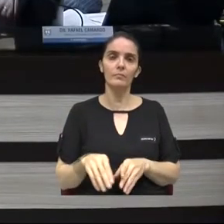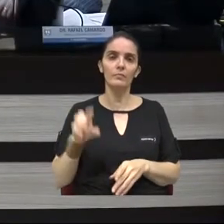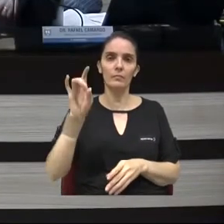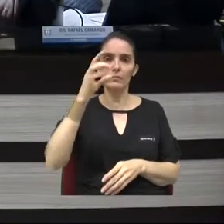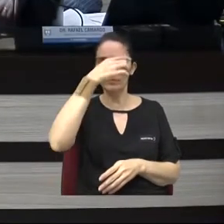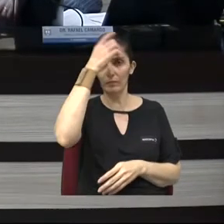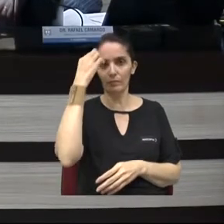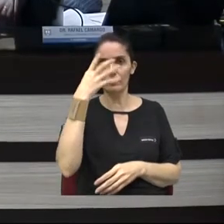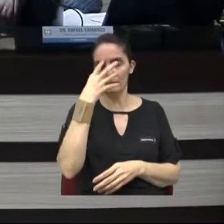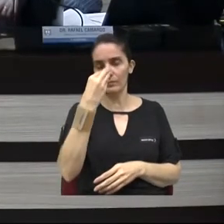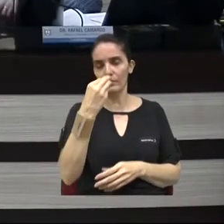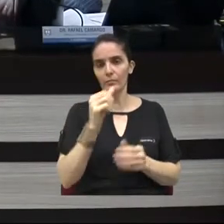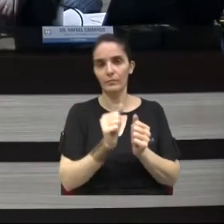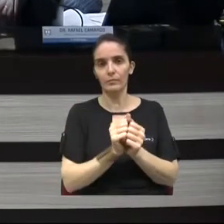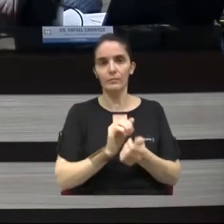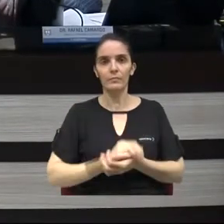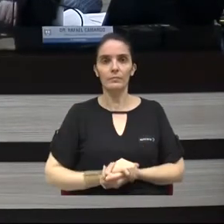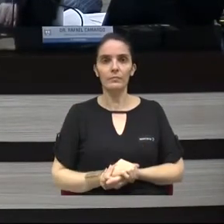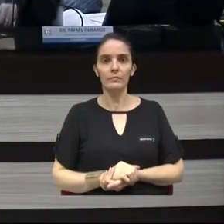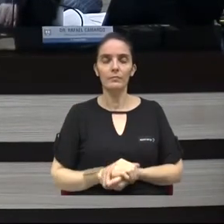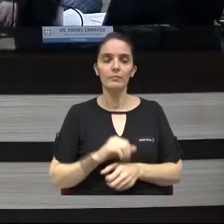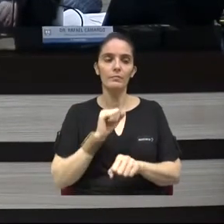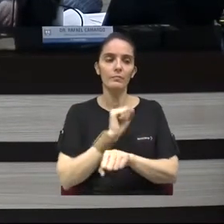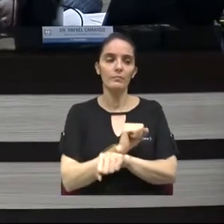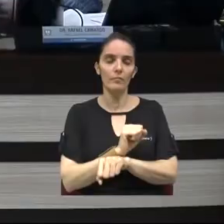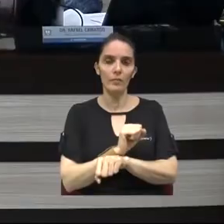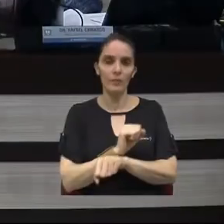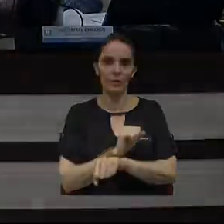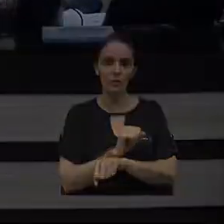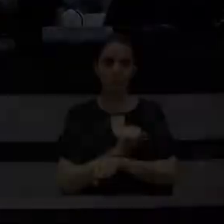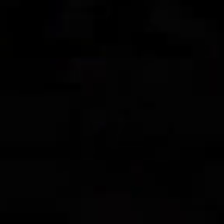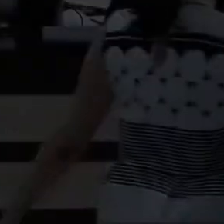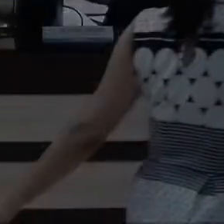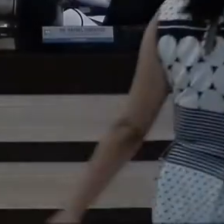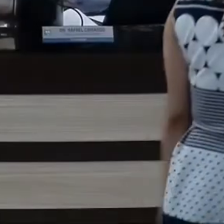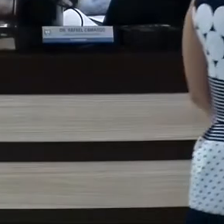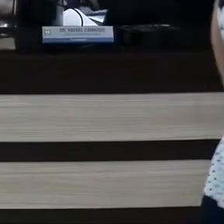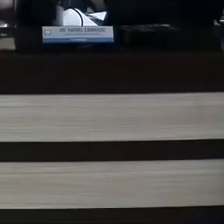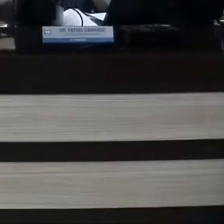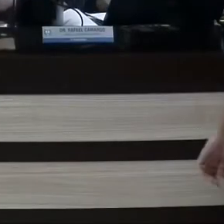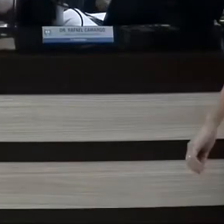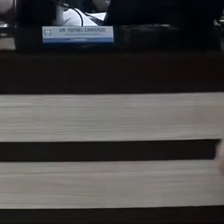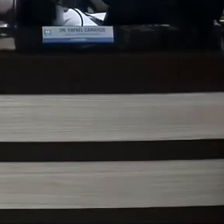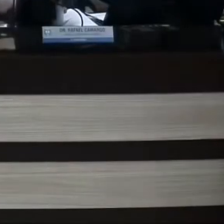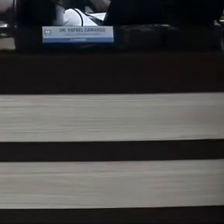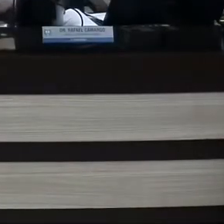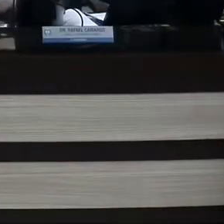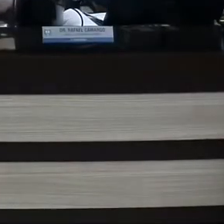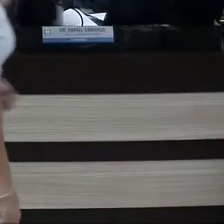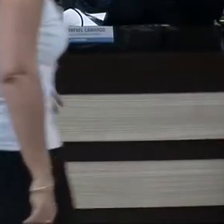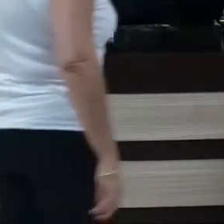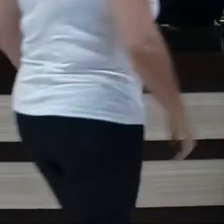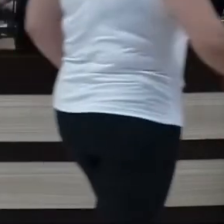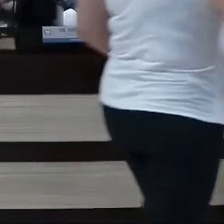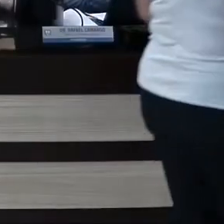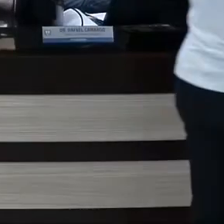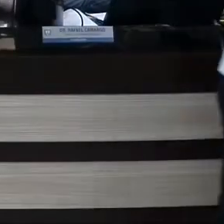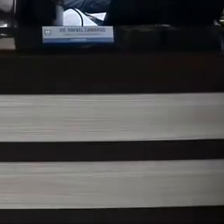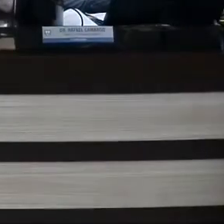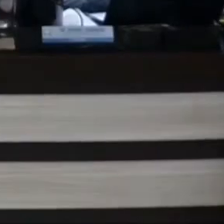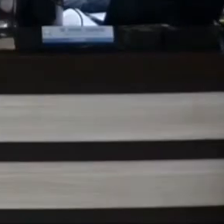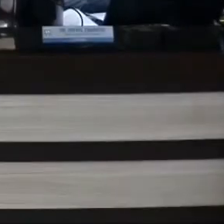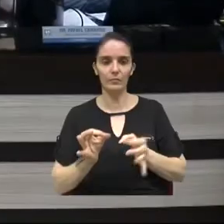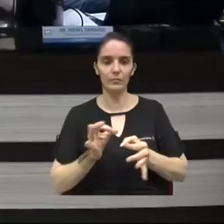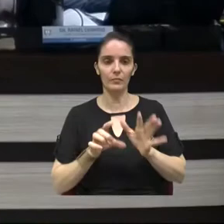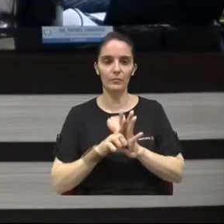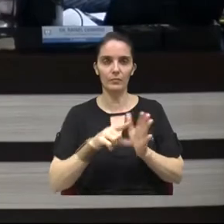Barbosa, vamos tirar a foto. A sessão está suspensa. A sessão está reaberta. Item 3 da pauta,